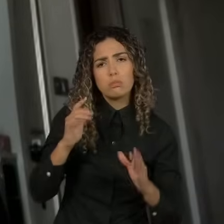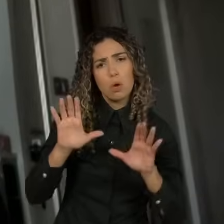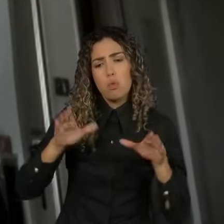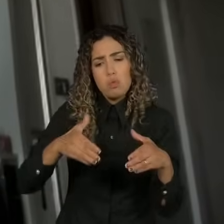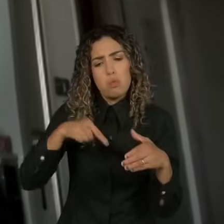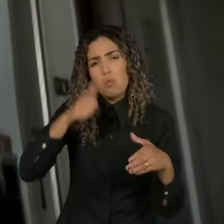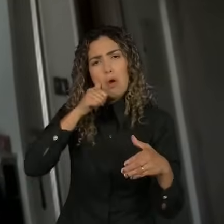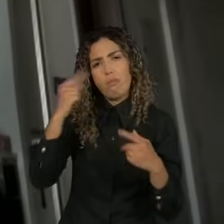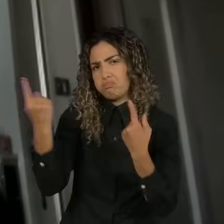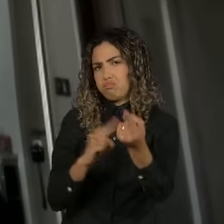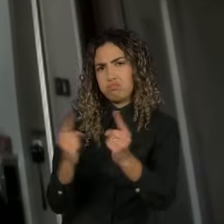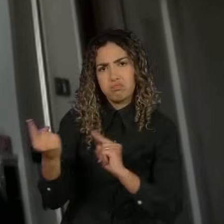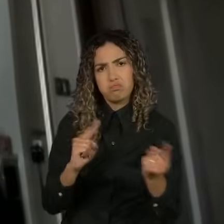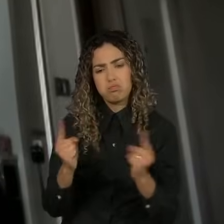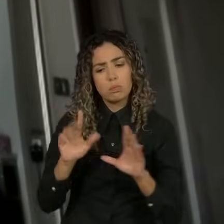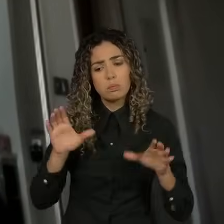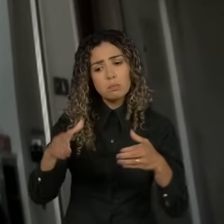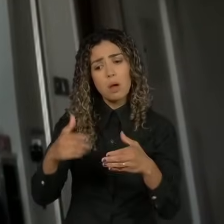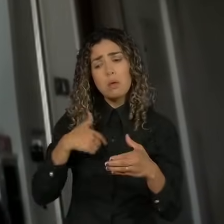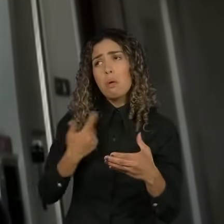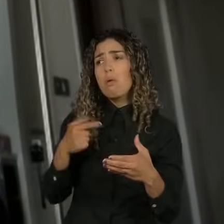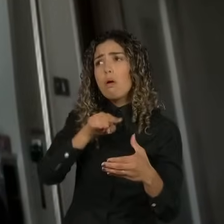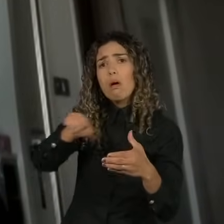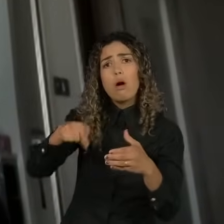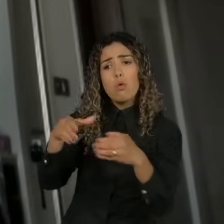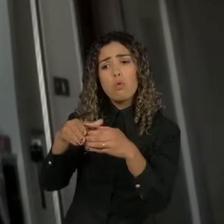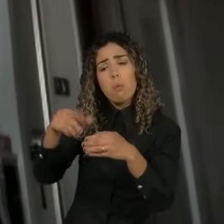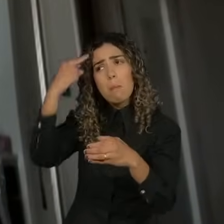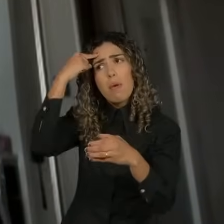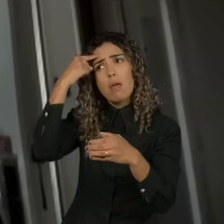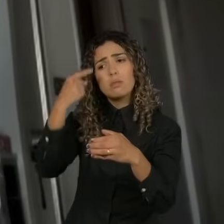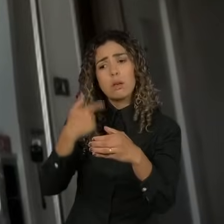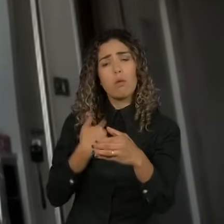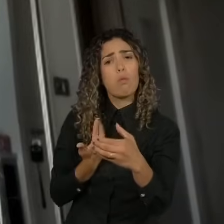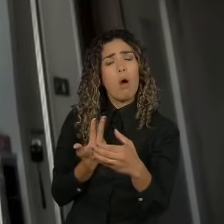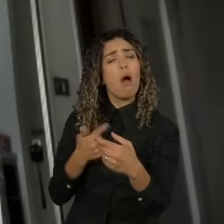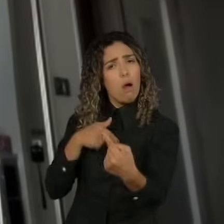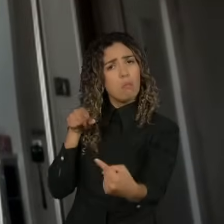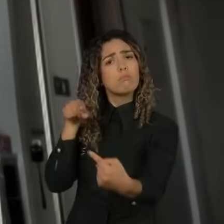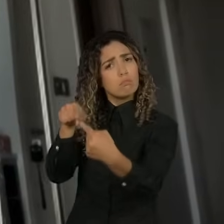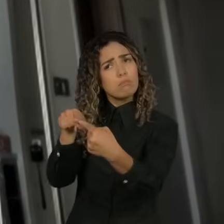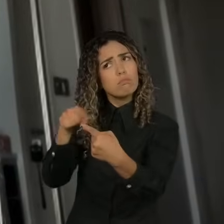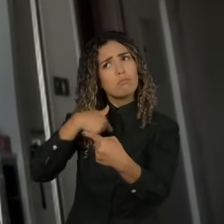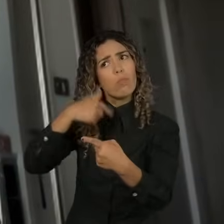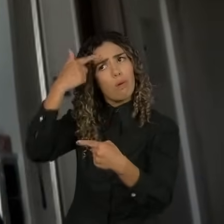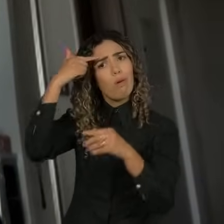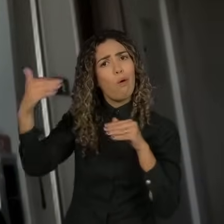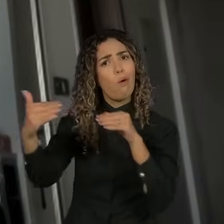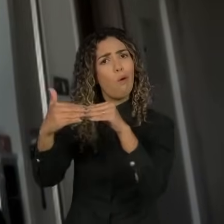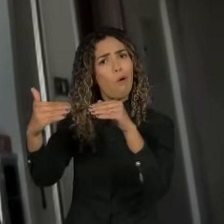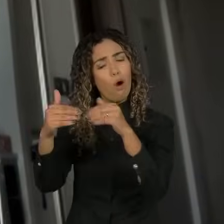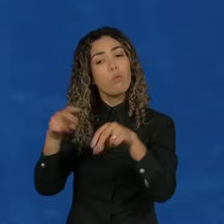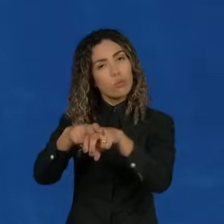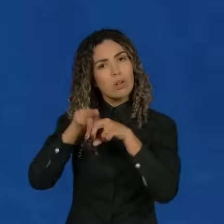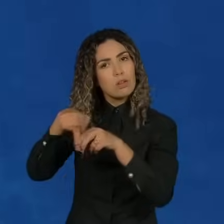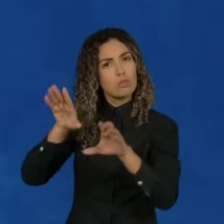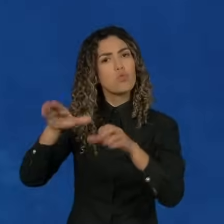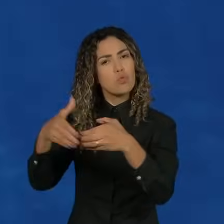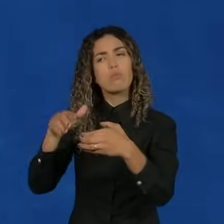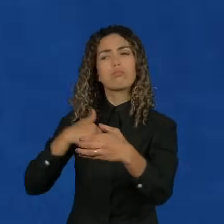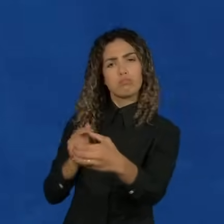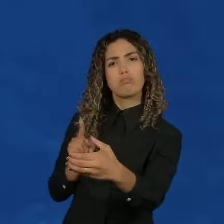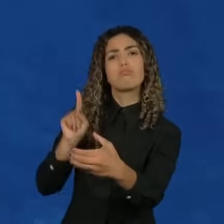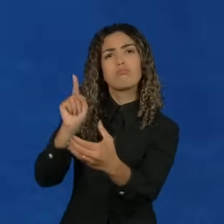lugar perfeito para eu me conectar com pessoas que pensam como eu e para juntar forças também. Então eu comecei a fazer participação da Liga contribuindo com as minhas